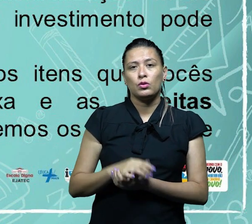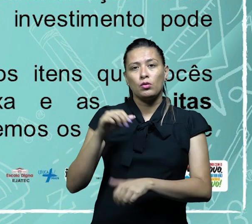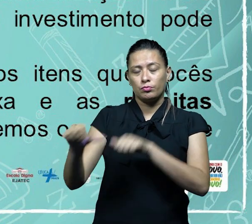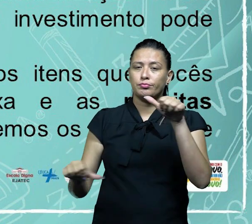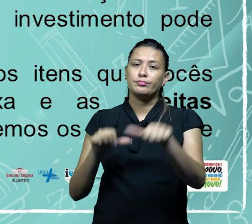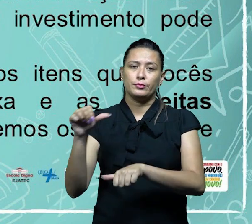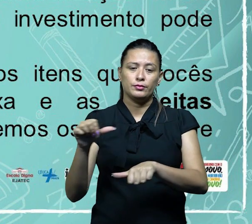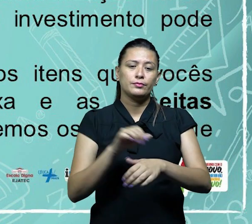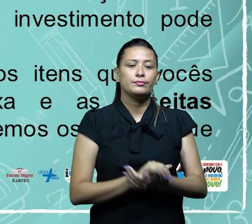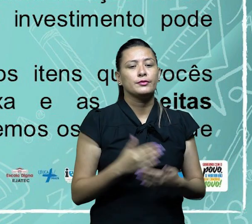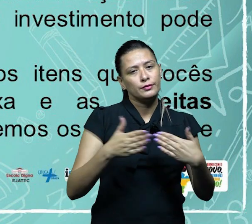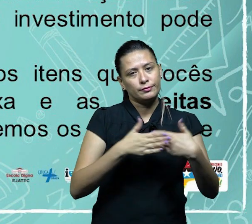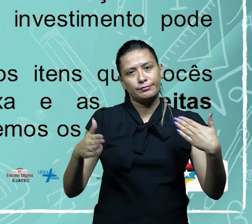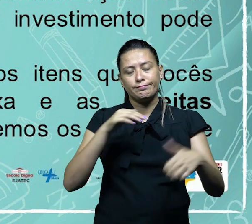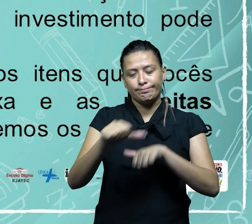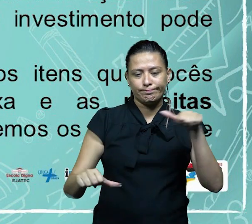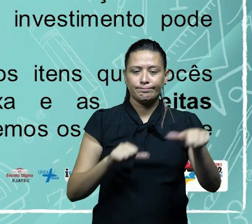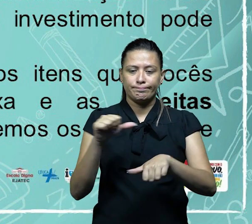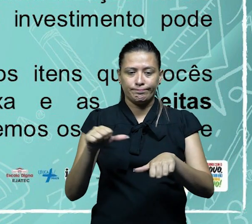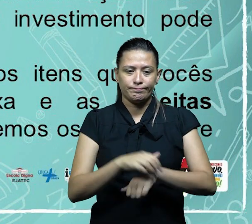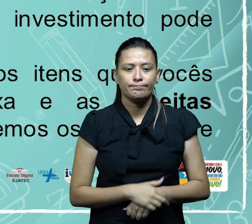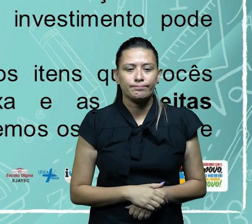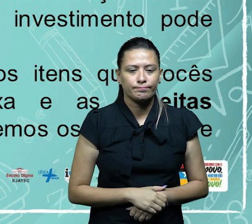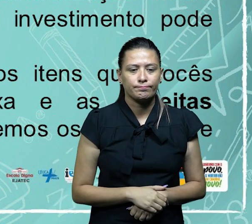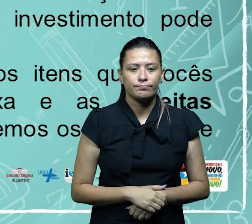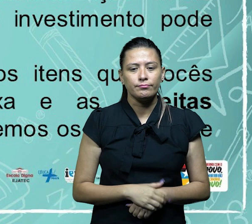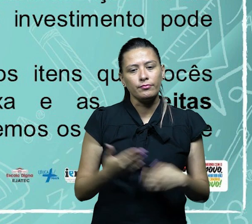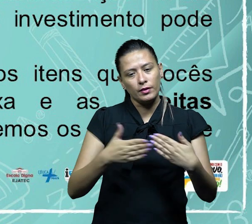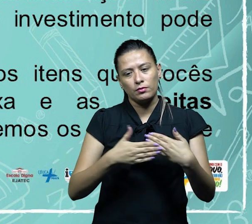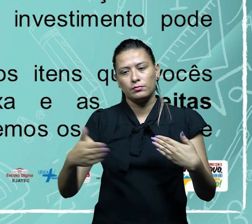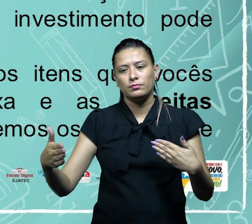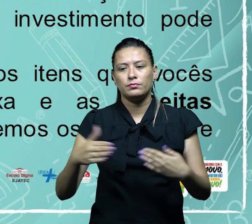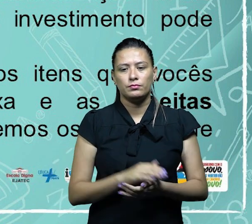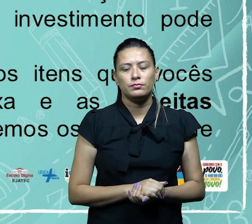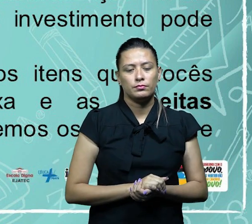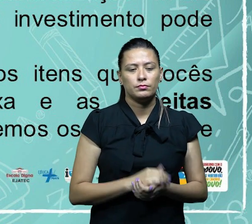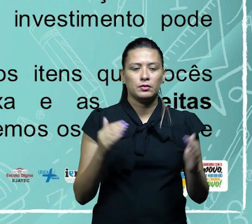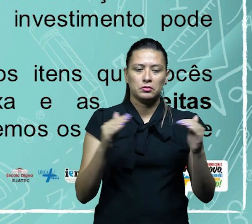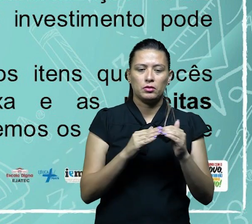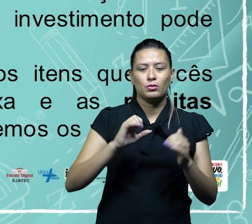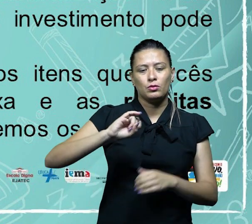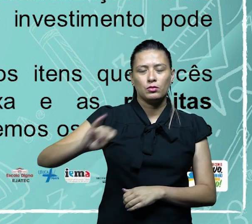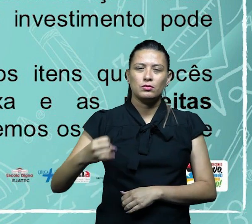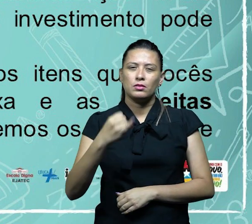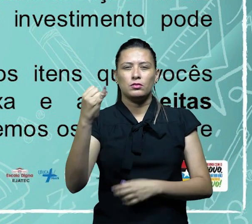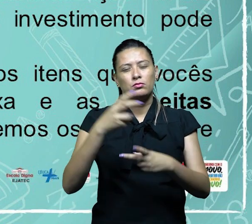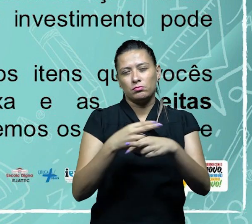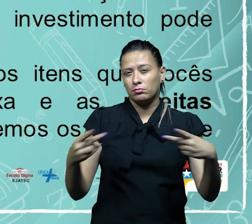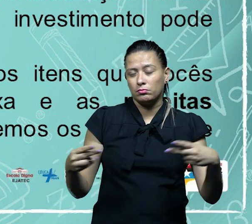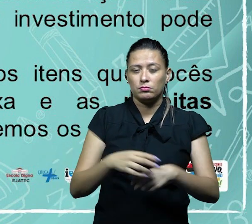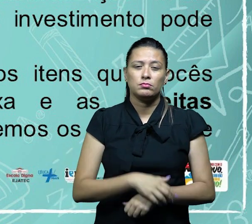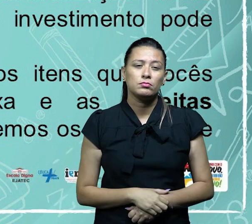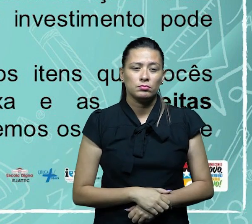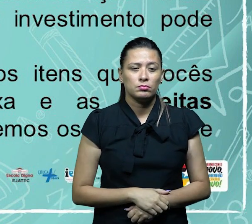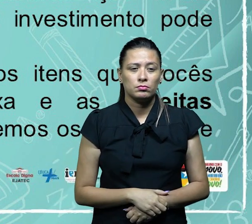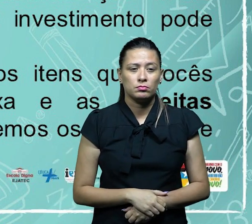Outro ponto que nós devemos levar em consideração, pessoal, é a canibalização. É um nome feio, mas é utilizado. Que diz que é o quê? É